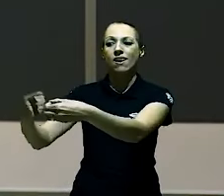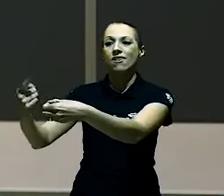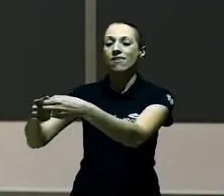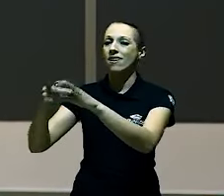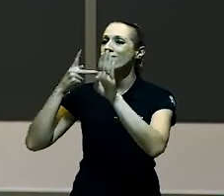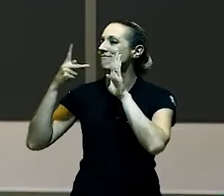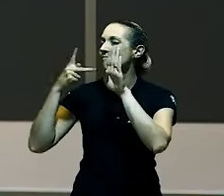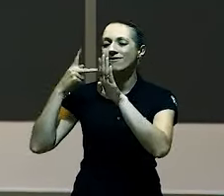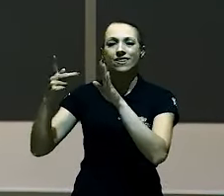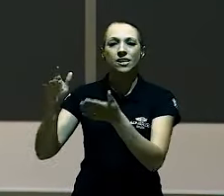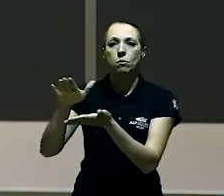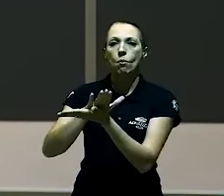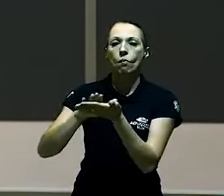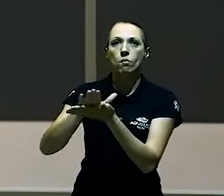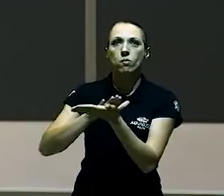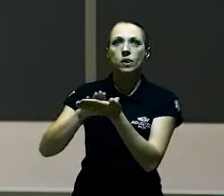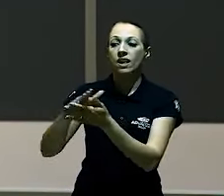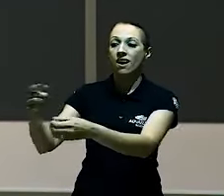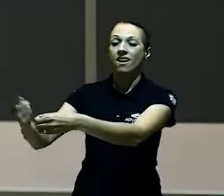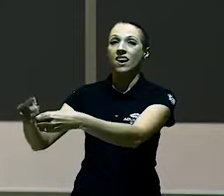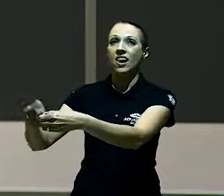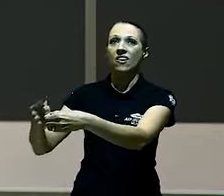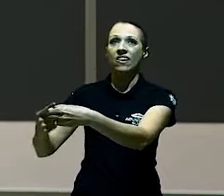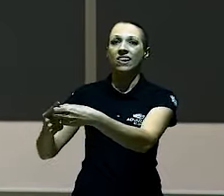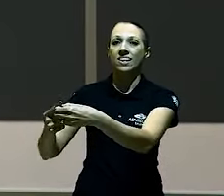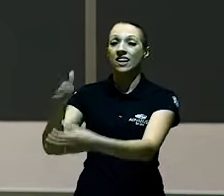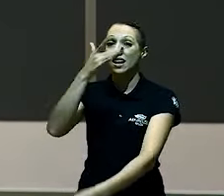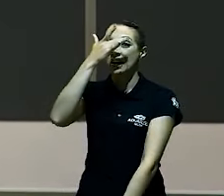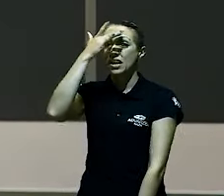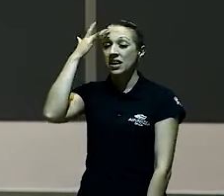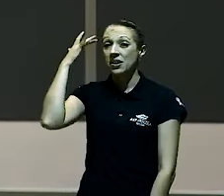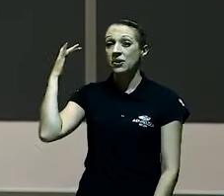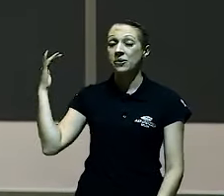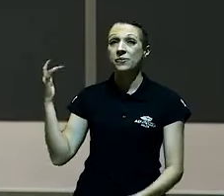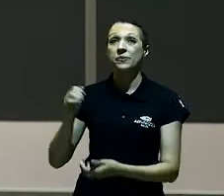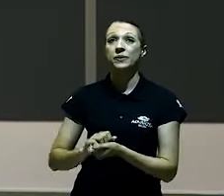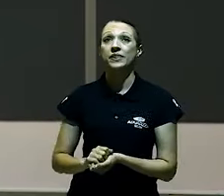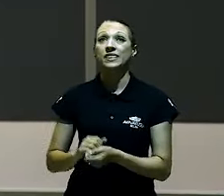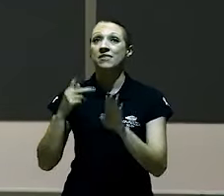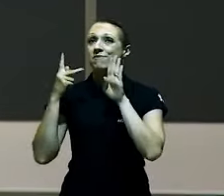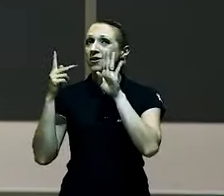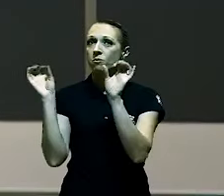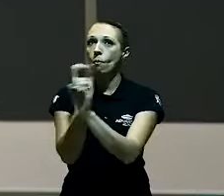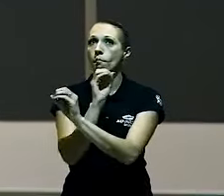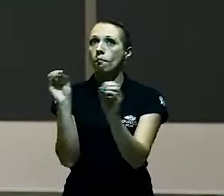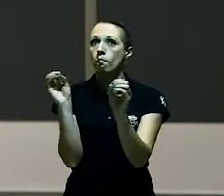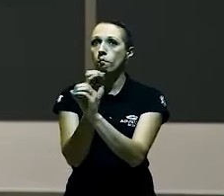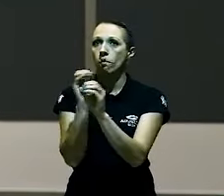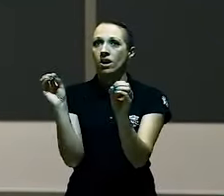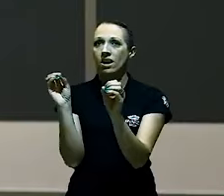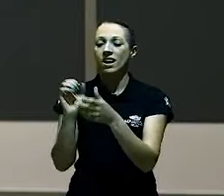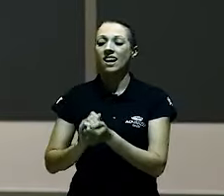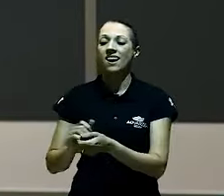em Tarsis não haveria risco de alguém encontrar com ele na rua e dizer: assim te diz o Senhor, o teu chamado está te esperando. falando. Em